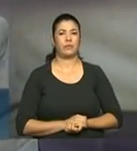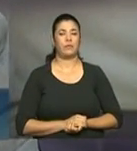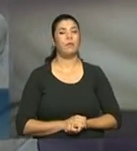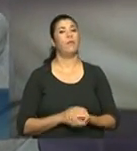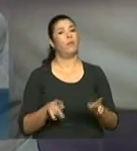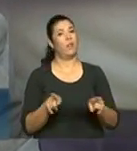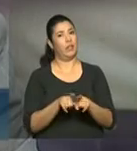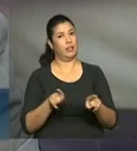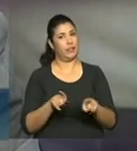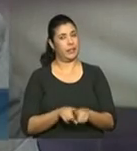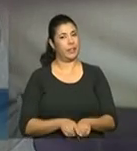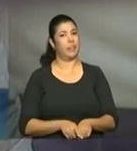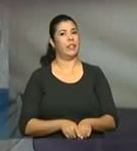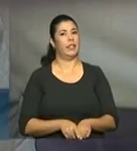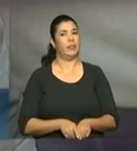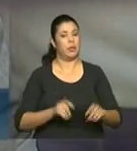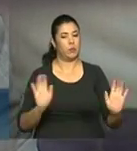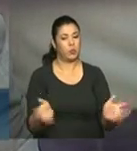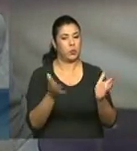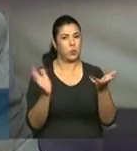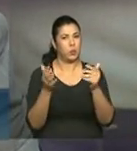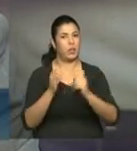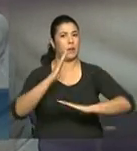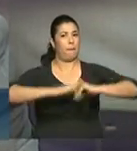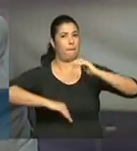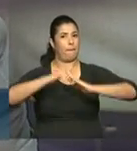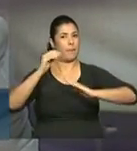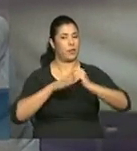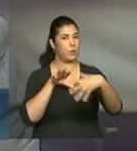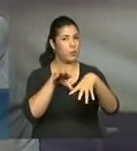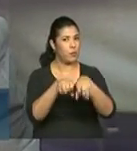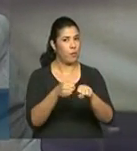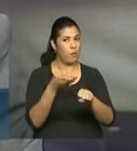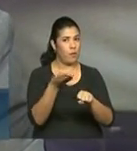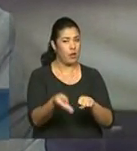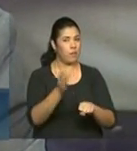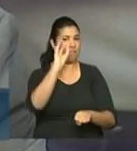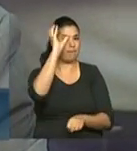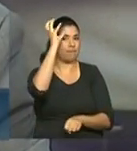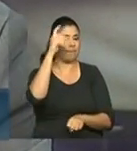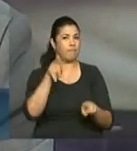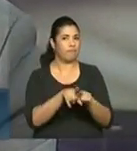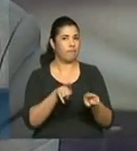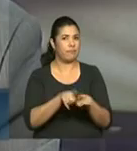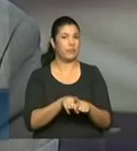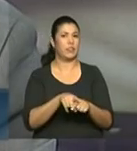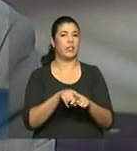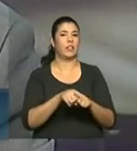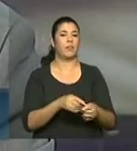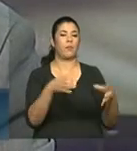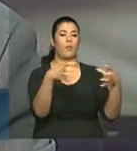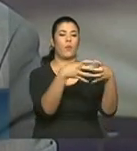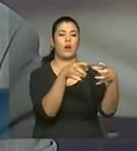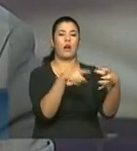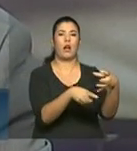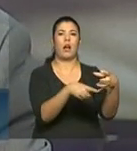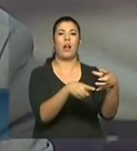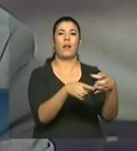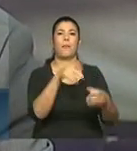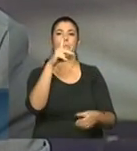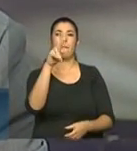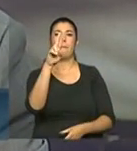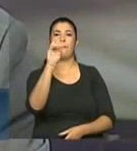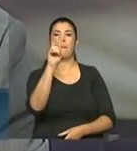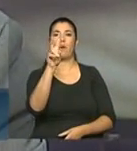Ah, sim, e o investimento na capacitação dos profissionais, né, que tem sido decisivo. Nos módulos de formação dos nossos profissionais do PROVAB, do